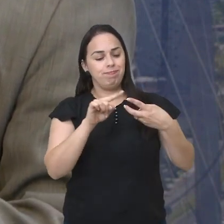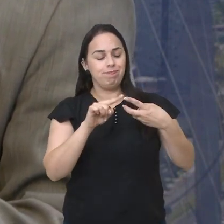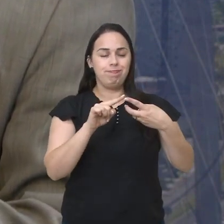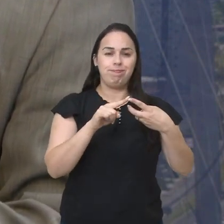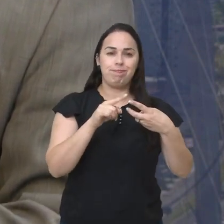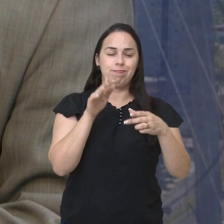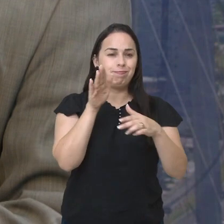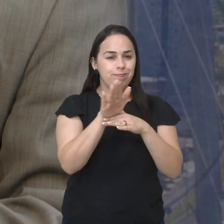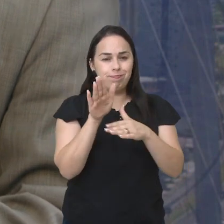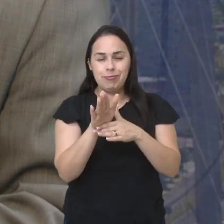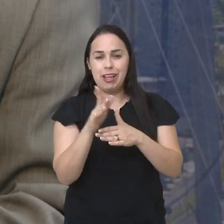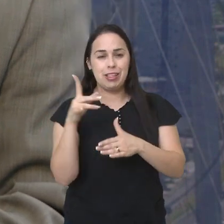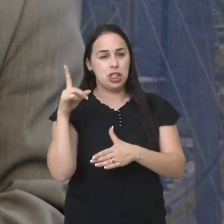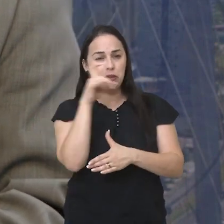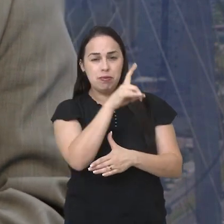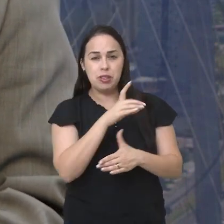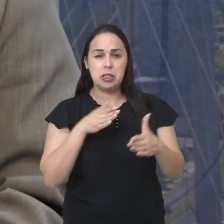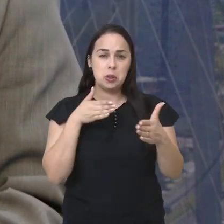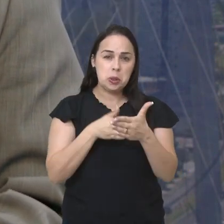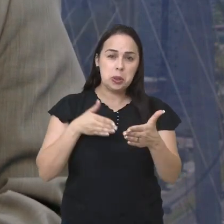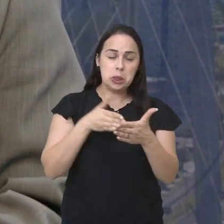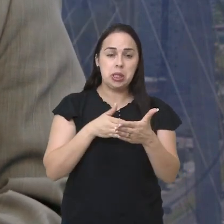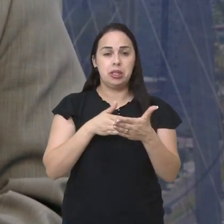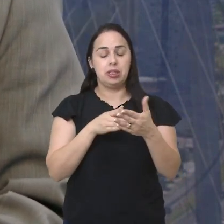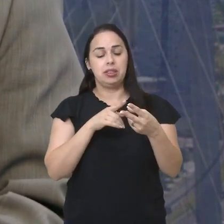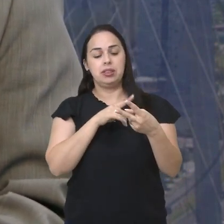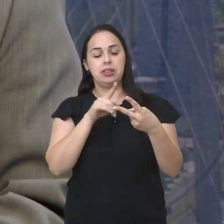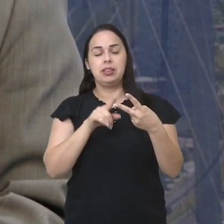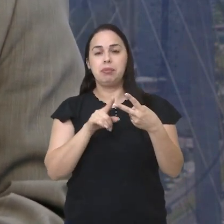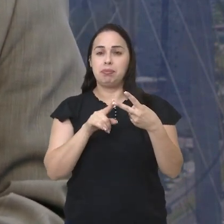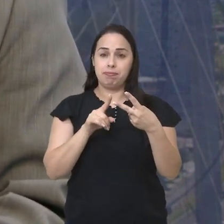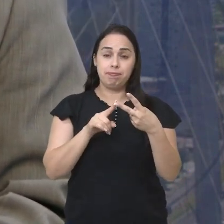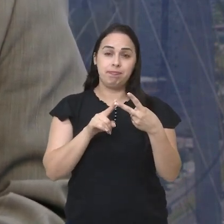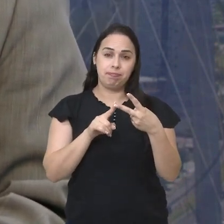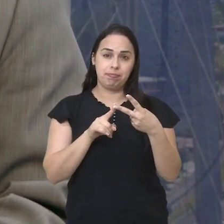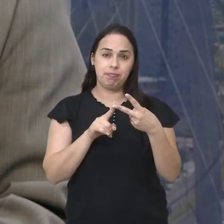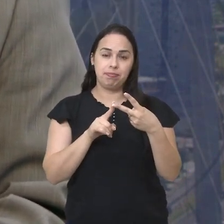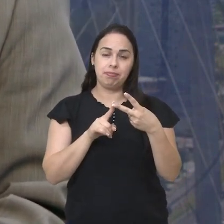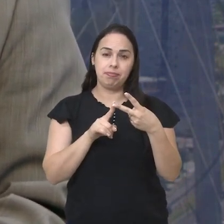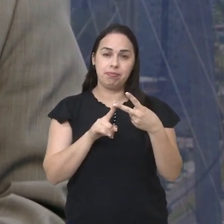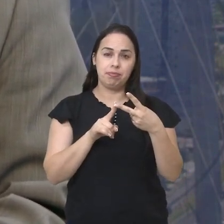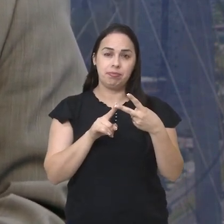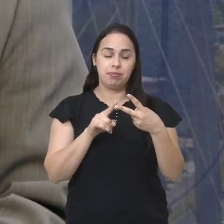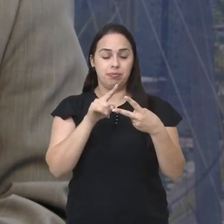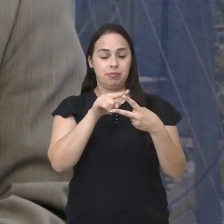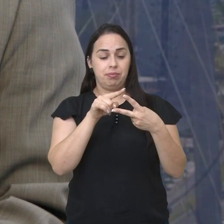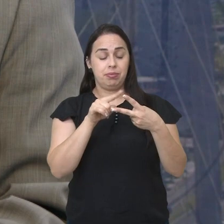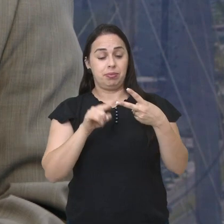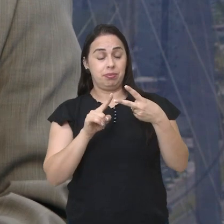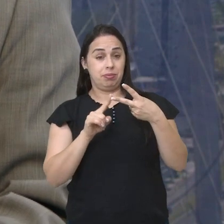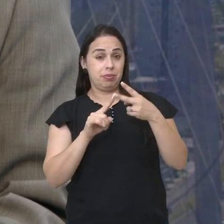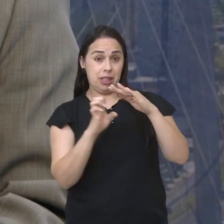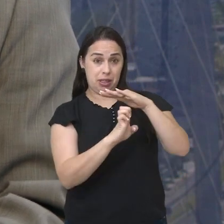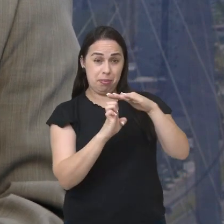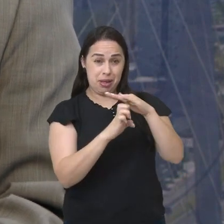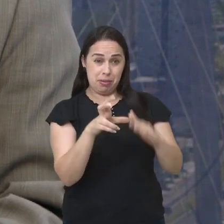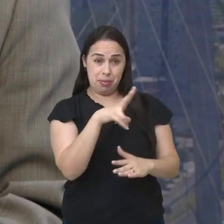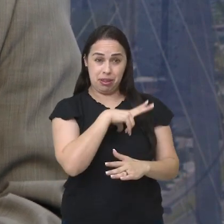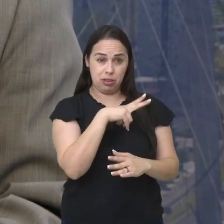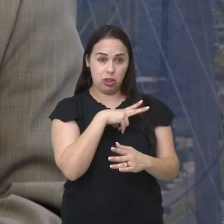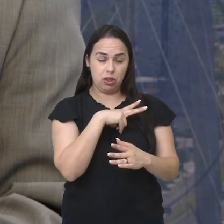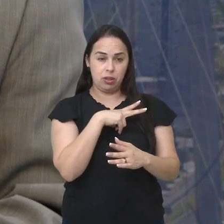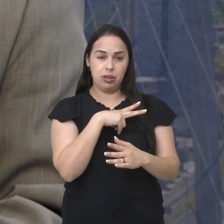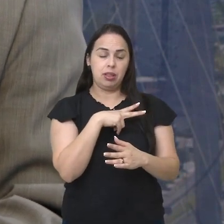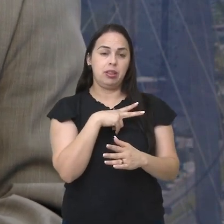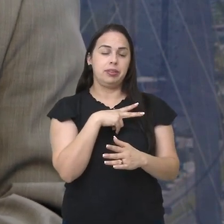demandas sociais e, logicamente, pela divergência essencial do poder privado, que não pode se